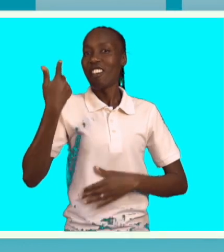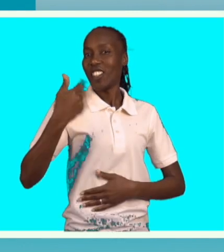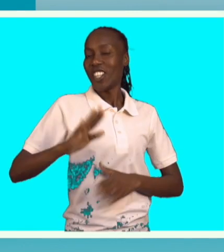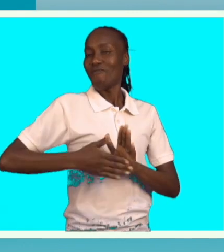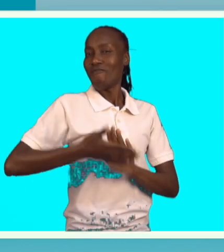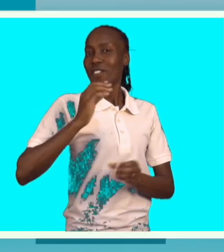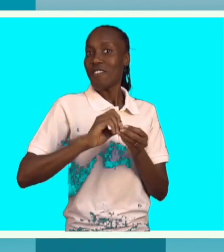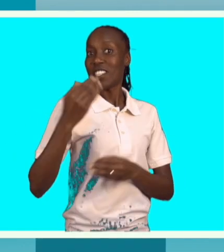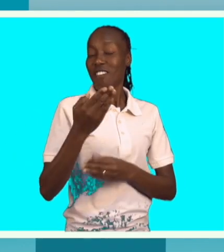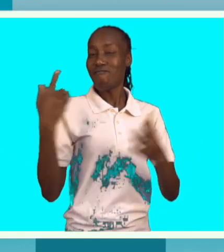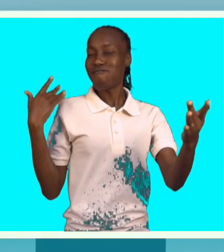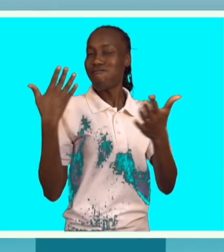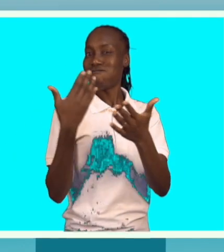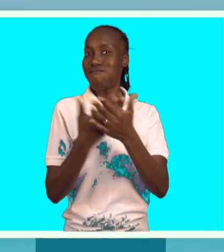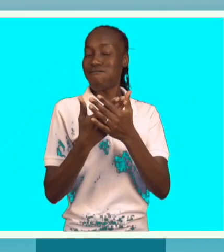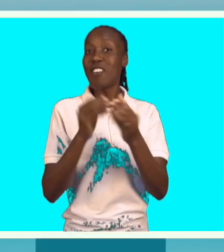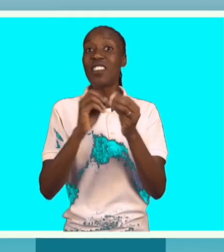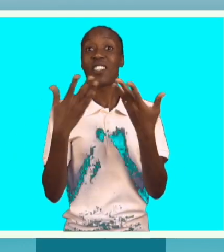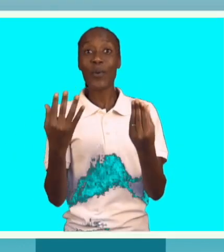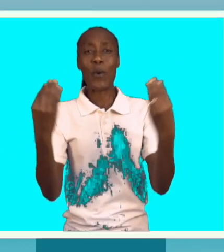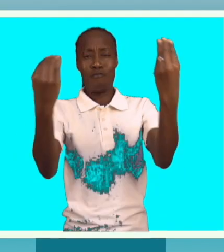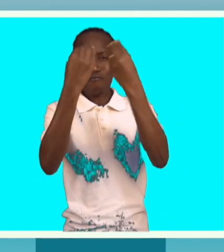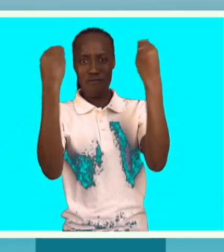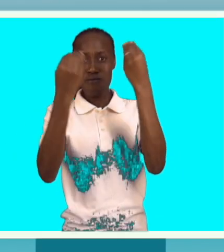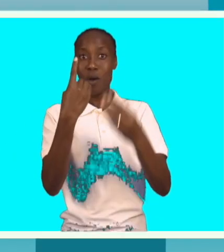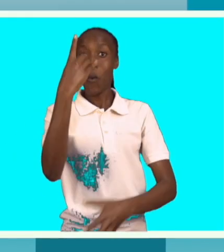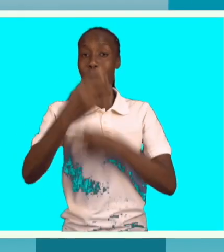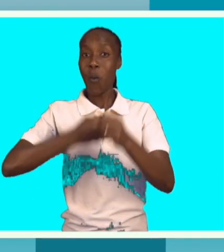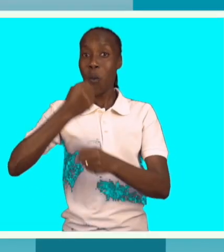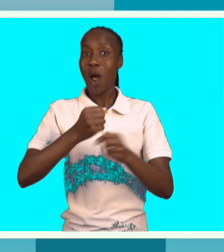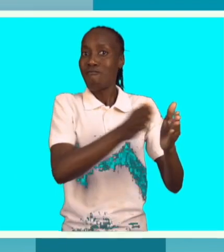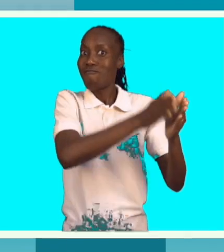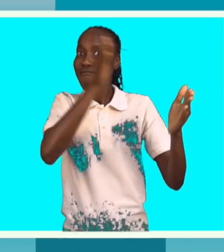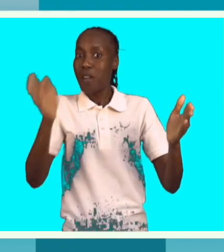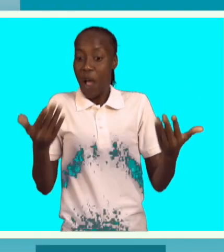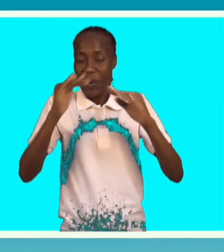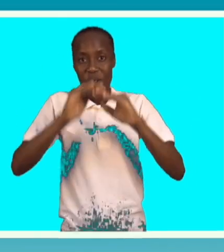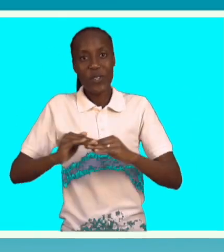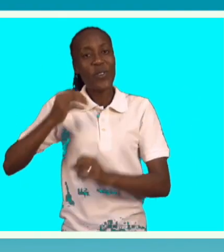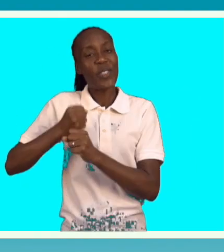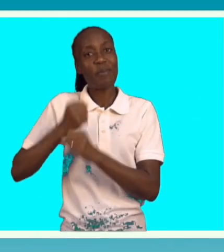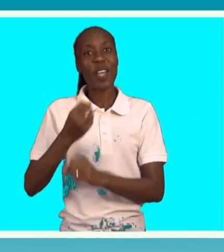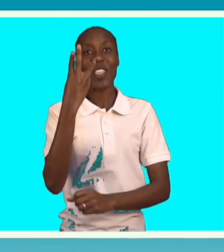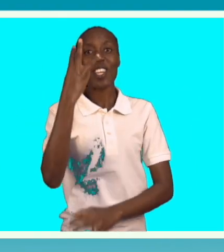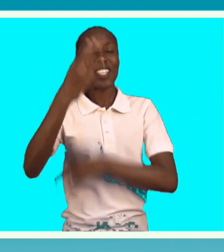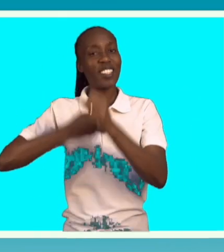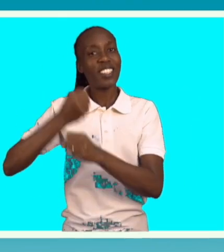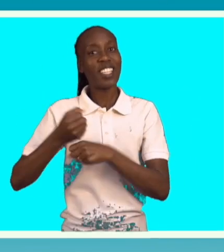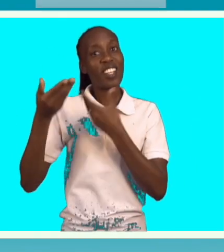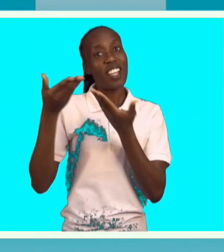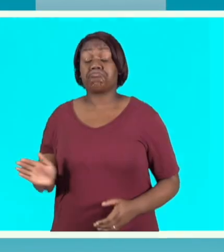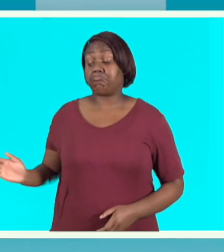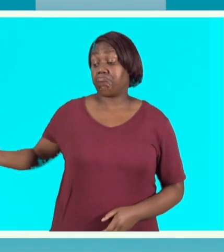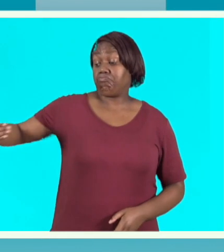Fiz esse curso durante um ano. E cá estou agora a trabalhar esse meu terceiro ano de